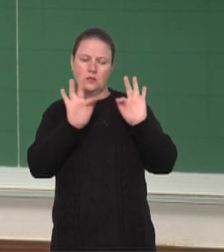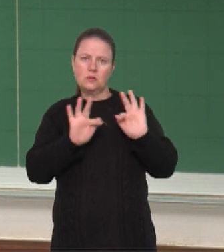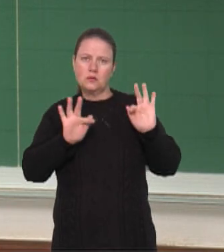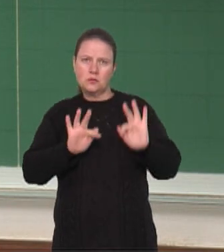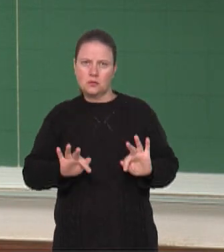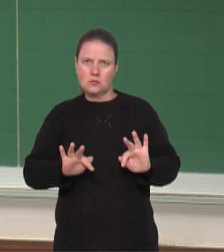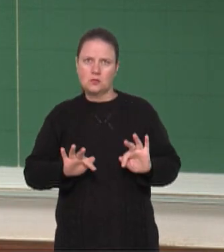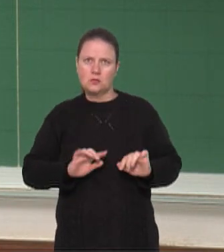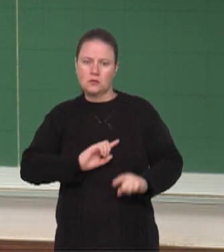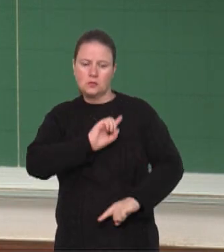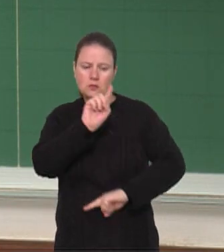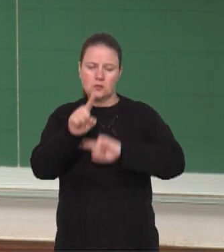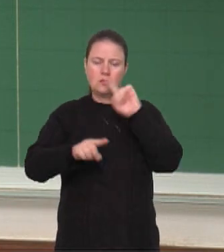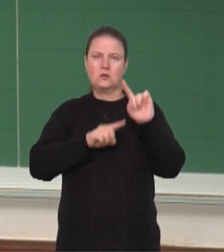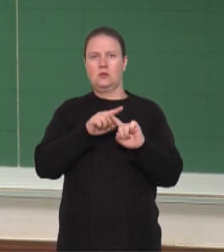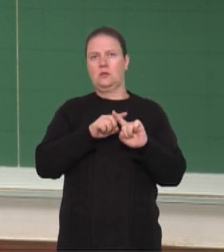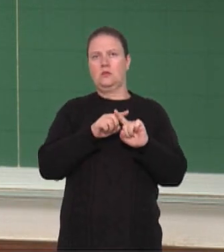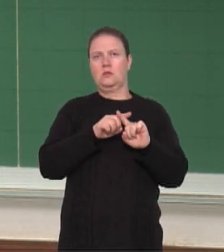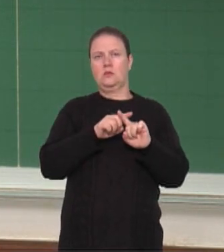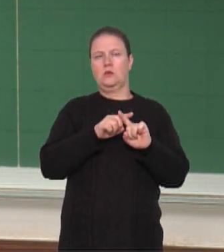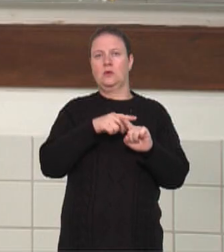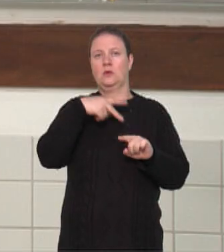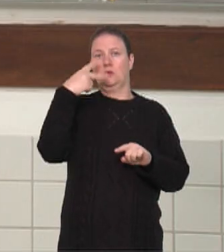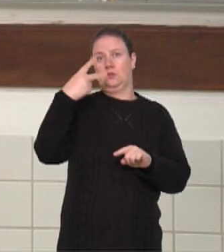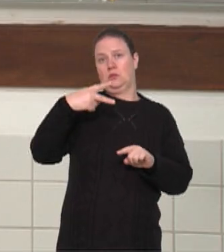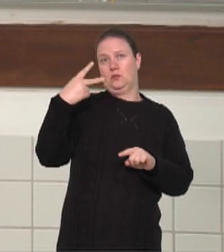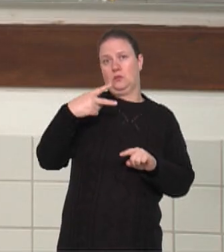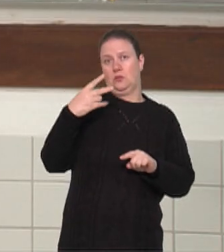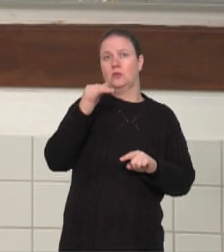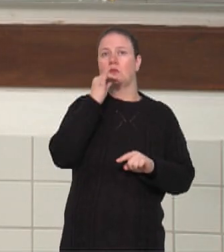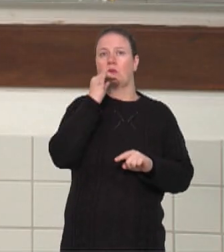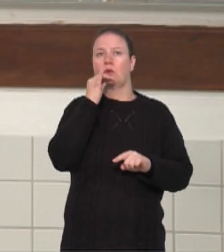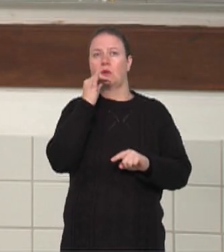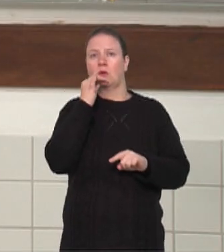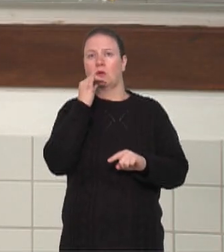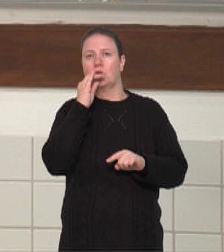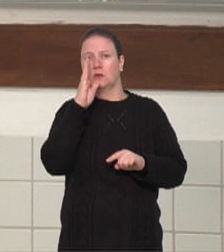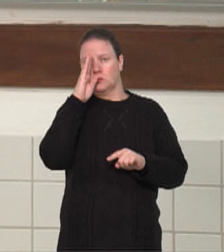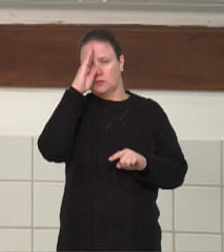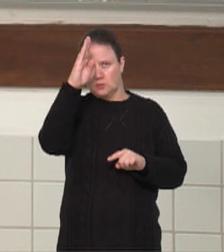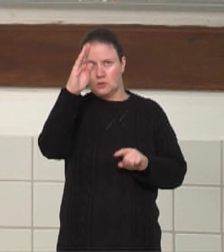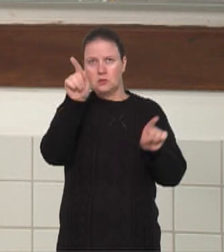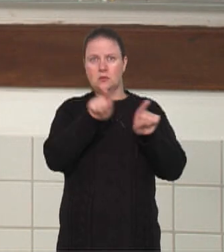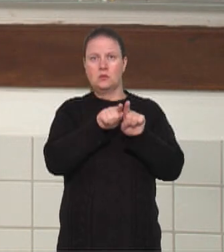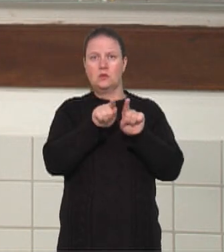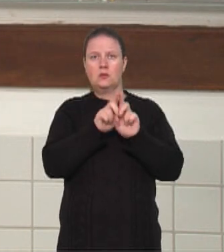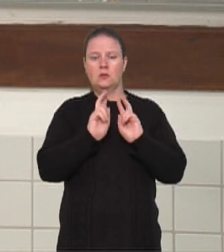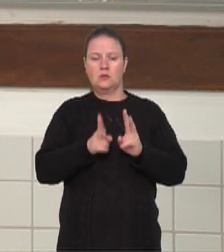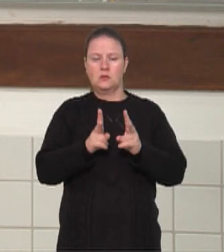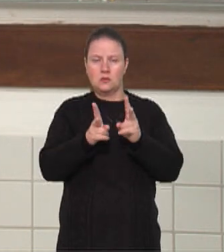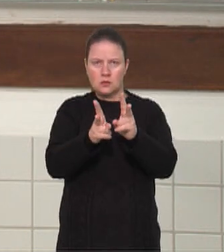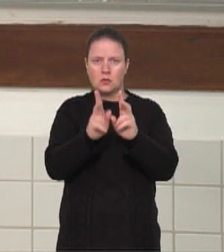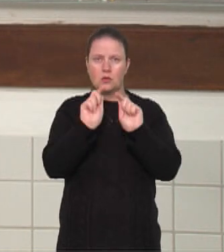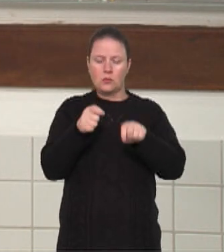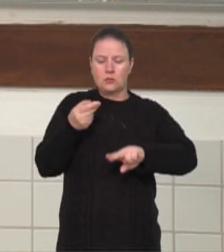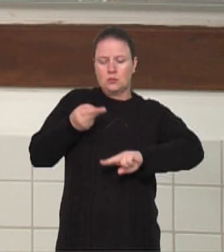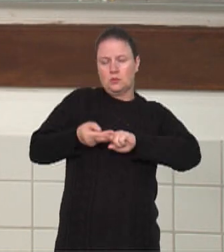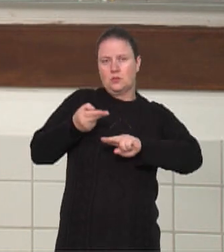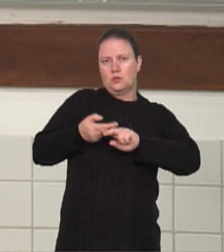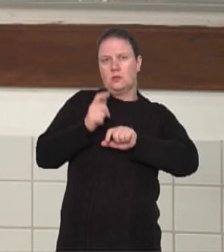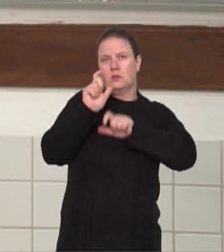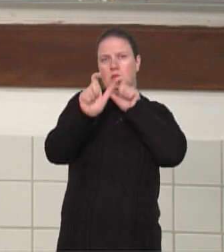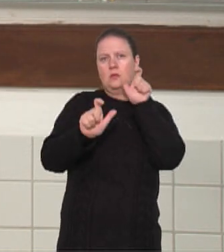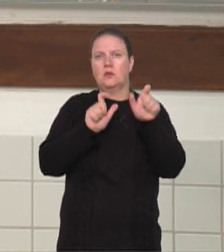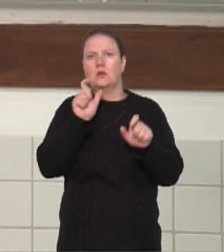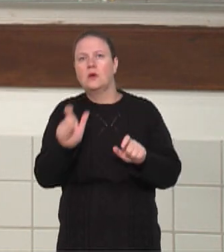vão extrair desse fragmento 2 que sejam 2 exemplos de discurso direto, e na sequência vocês podem utilizar outras palavras